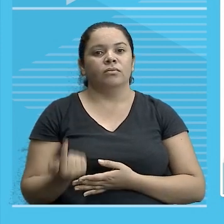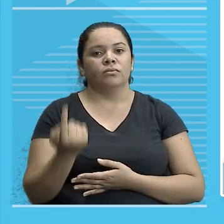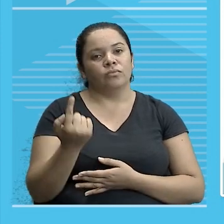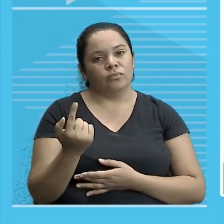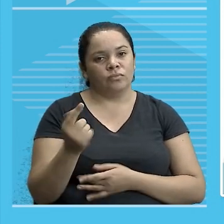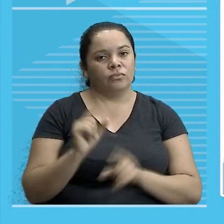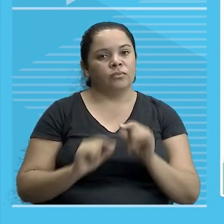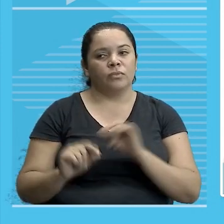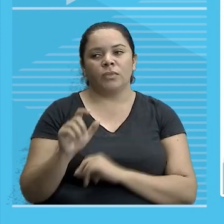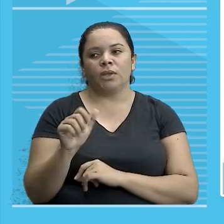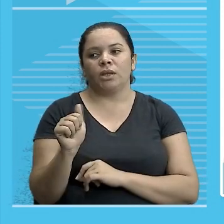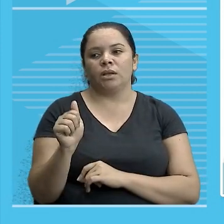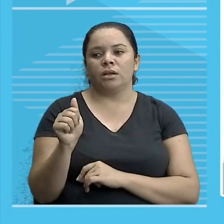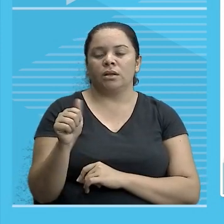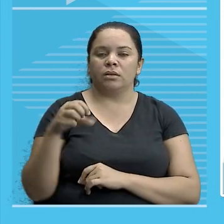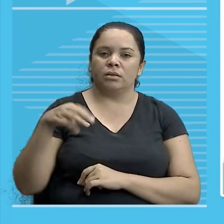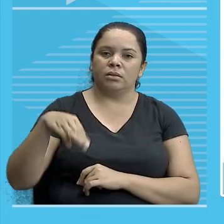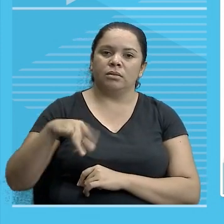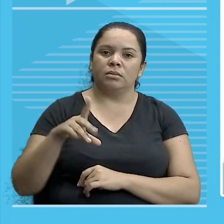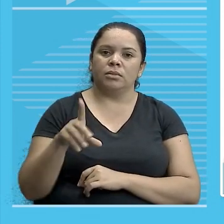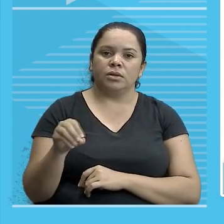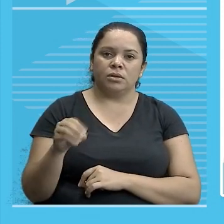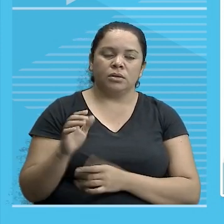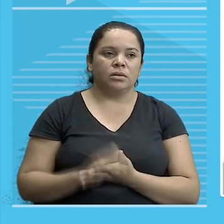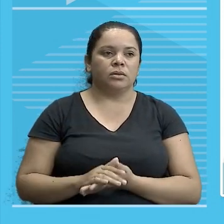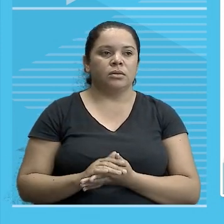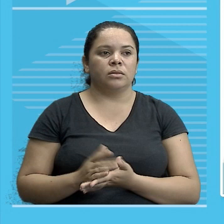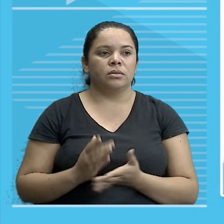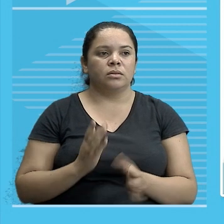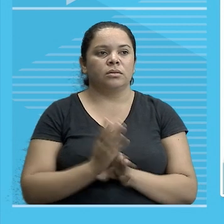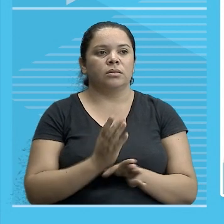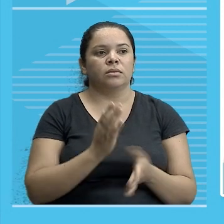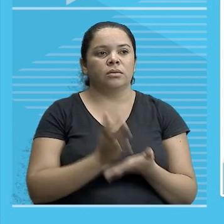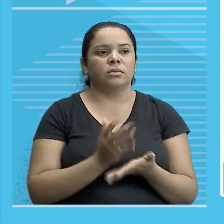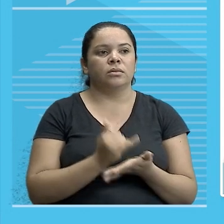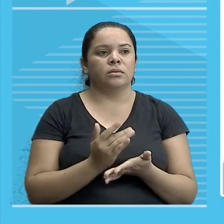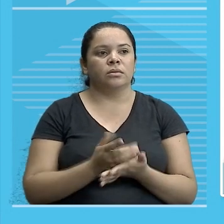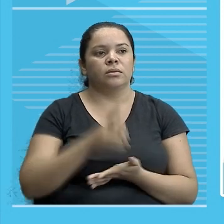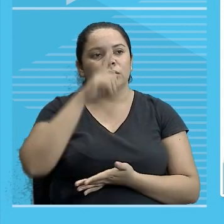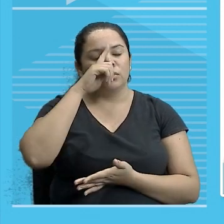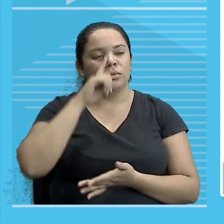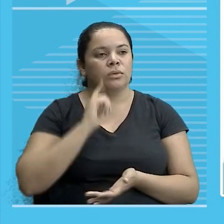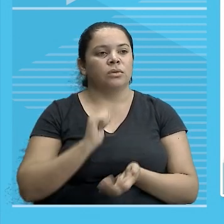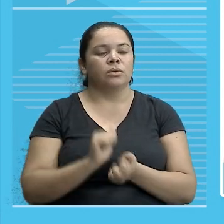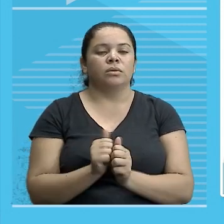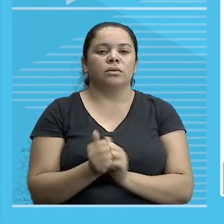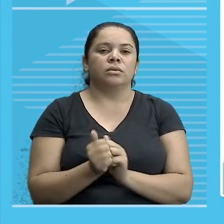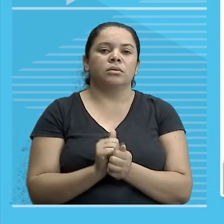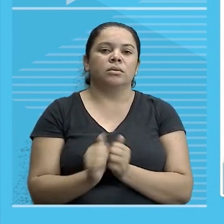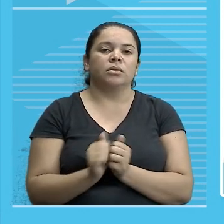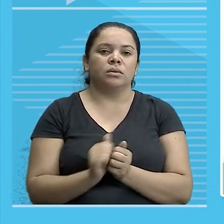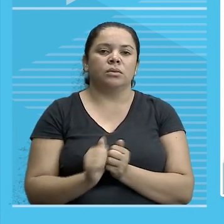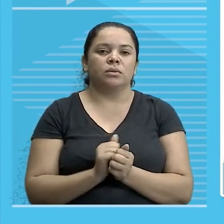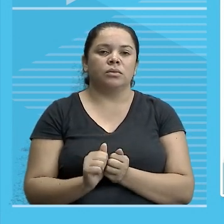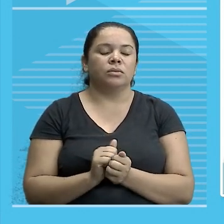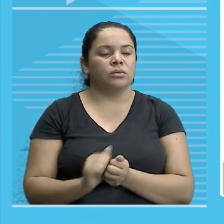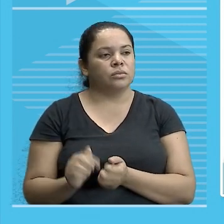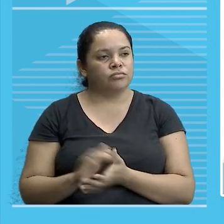amido. É encontrado lá no cuscuz, é encontrado no pão, é encontrado no arroz, é encontrado no macarrão, enfim,